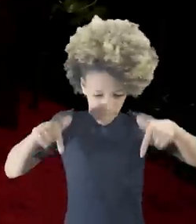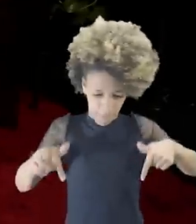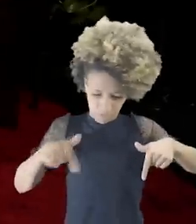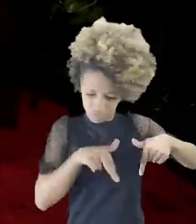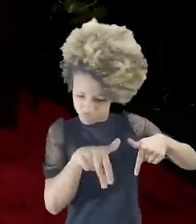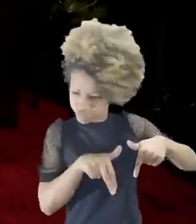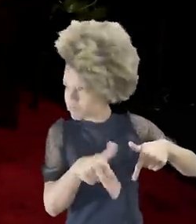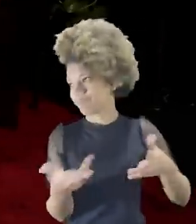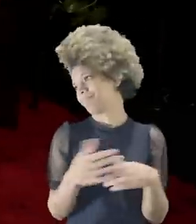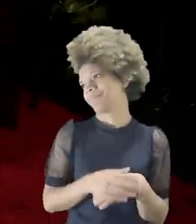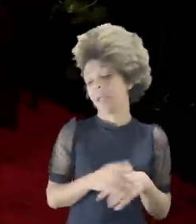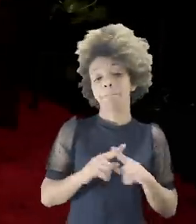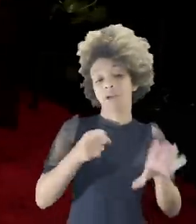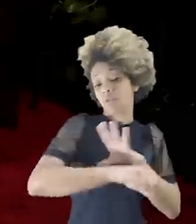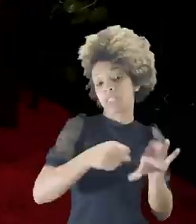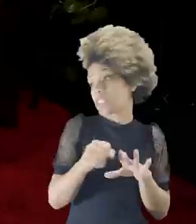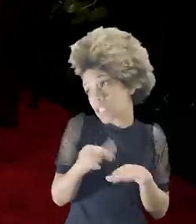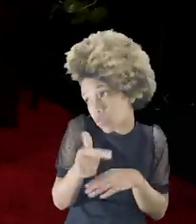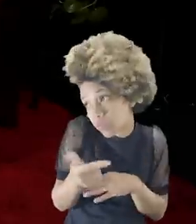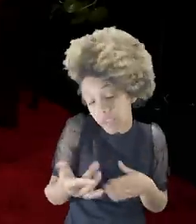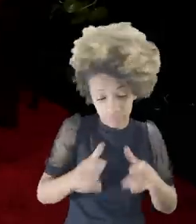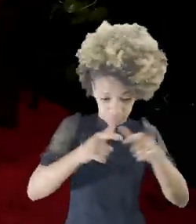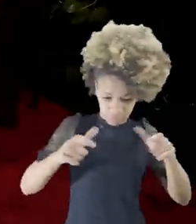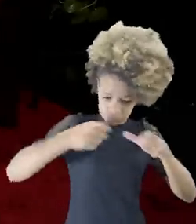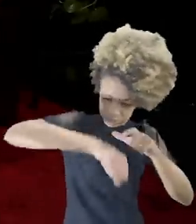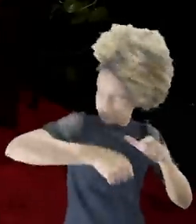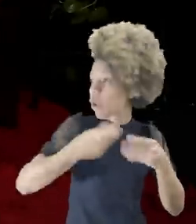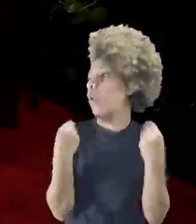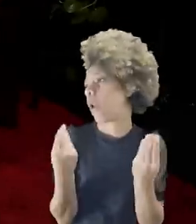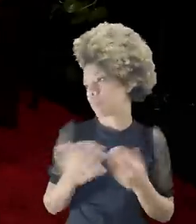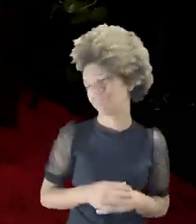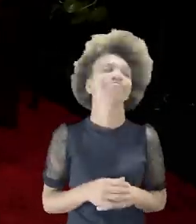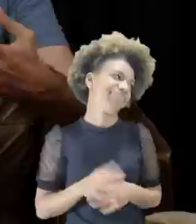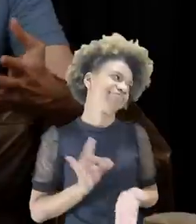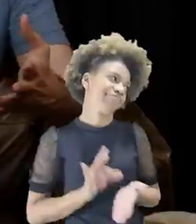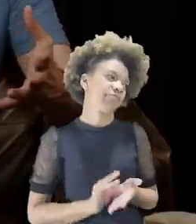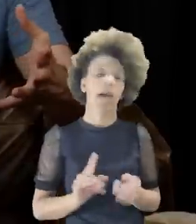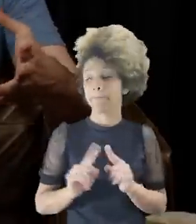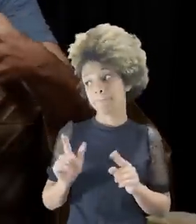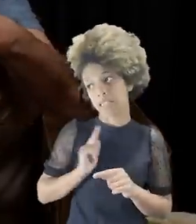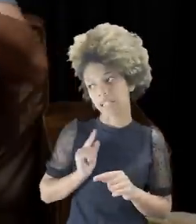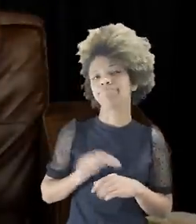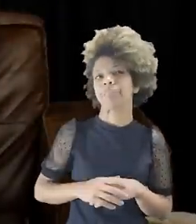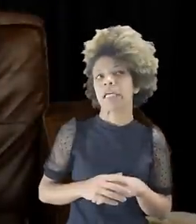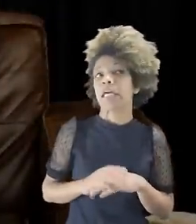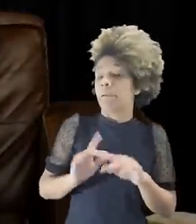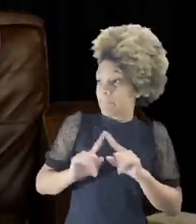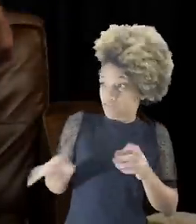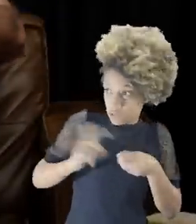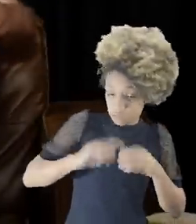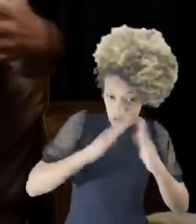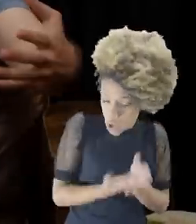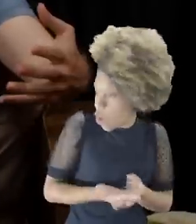basquete sem cesta como é que você faz Pois é não tem como né e é um problema tem isso mesmo mas voltando nas escolas Então você não tem os estímulos